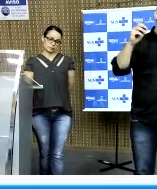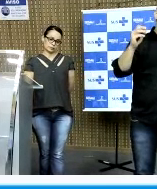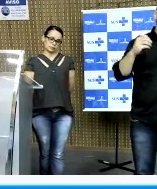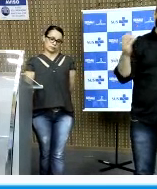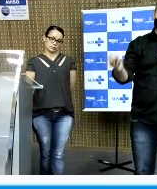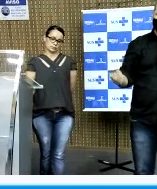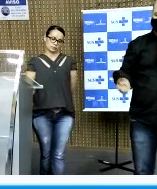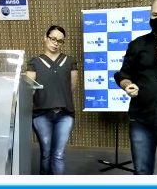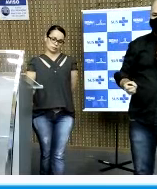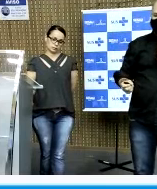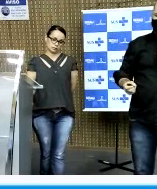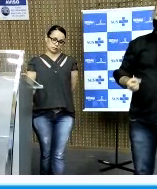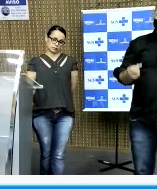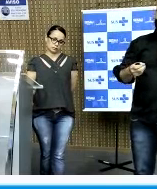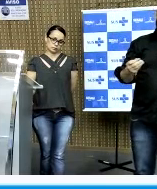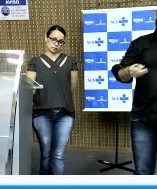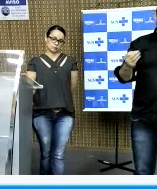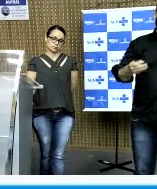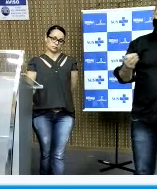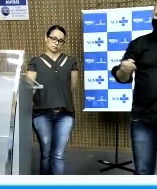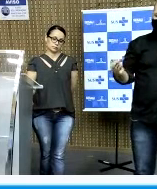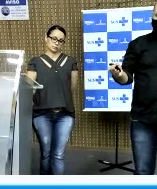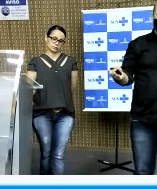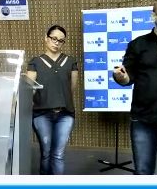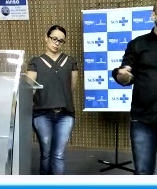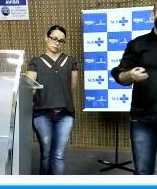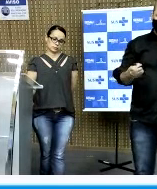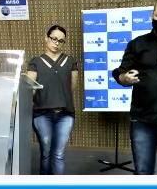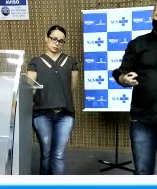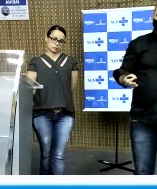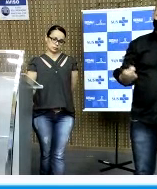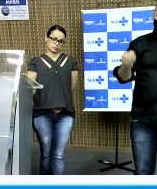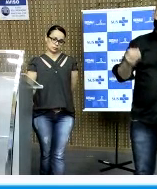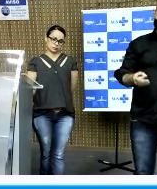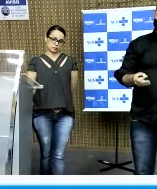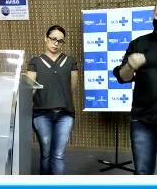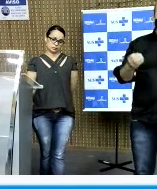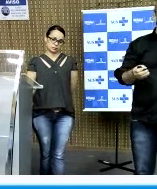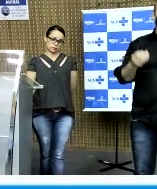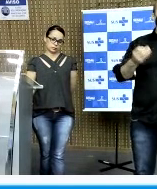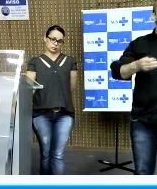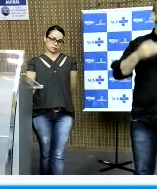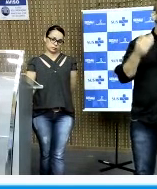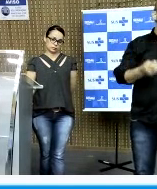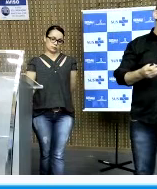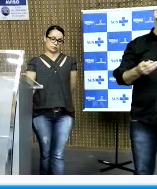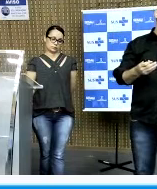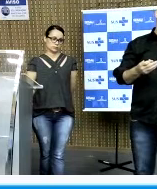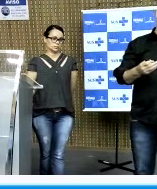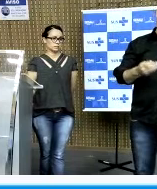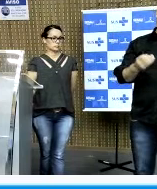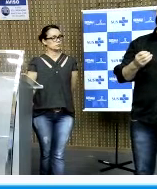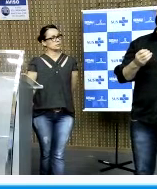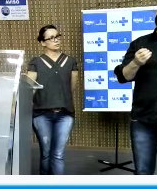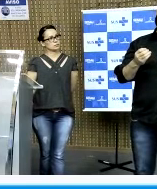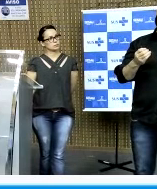à parte hematológica, e os nossos desdobramentos em relação a isso? Registro de telefone e endereço atualizado,